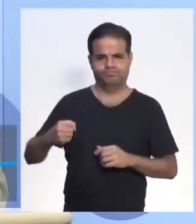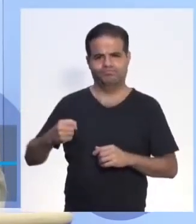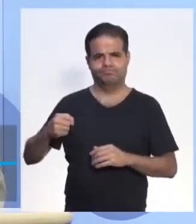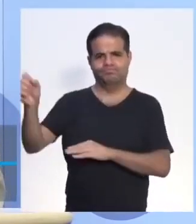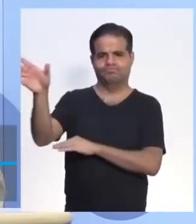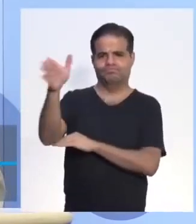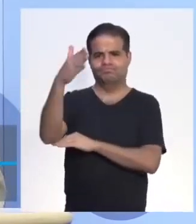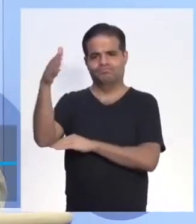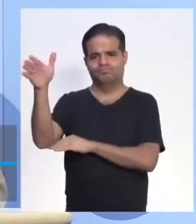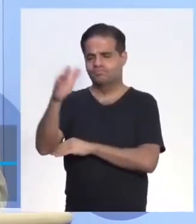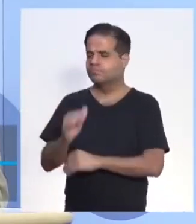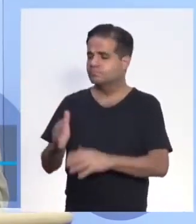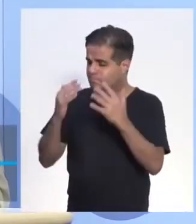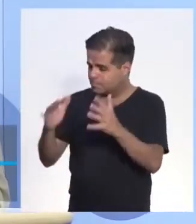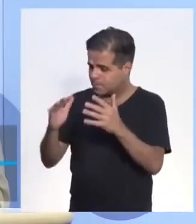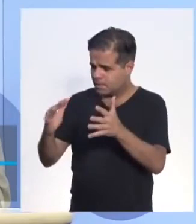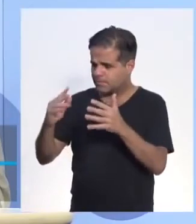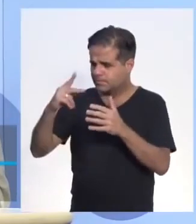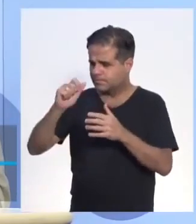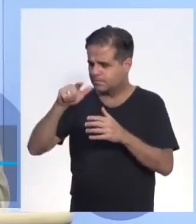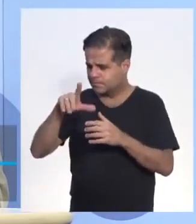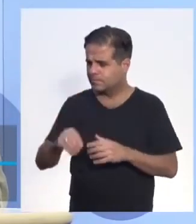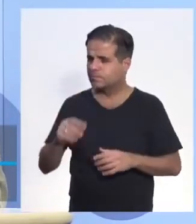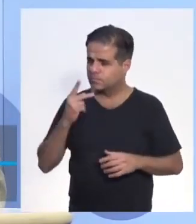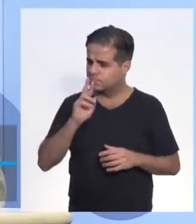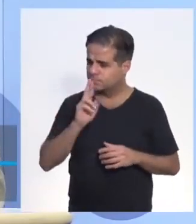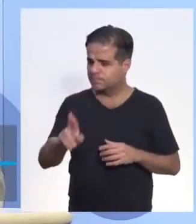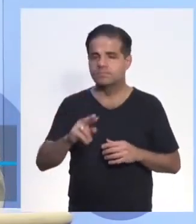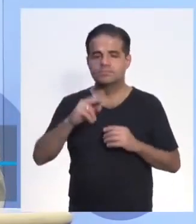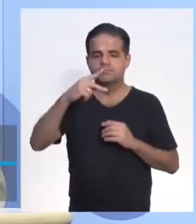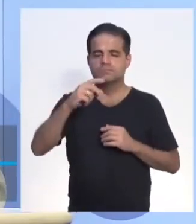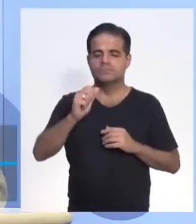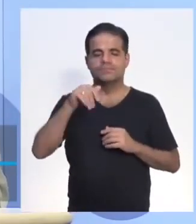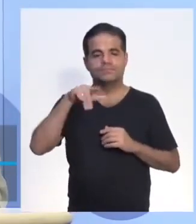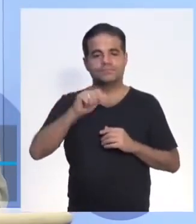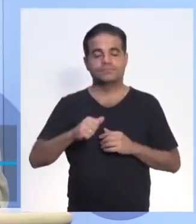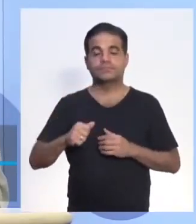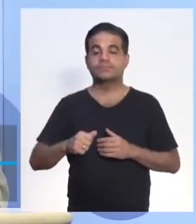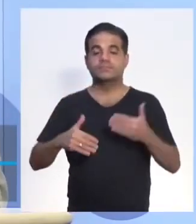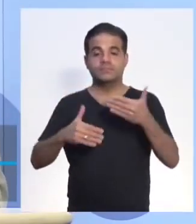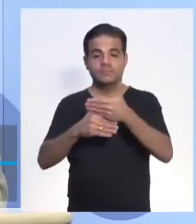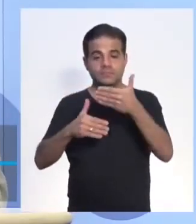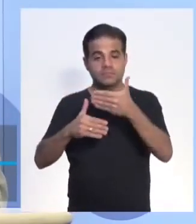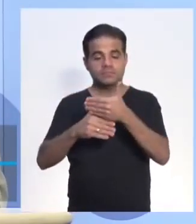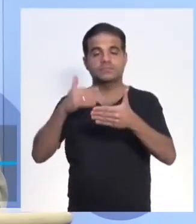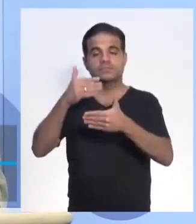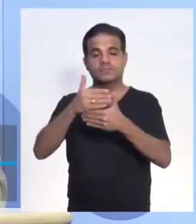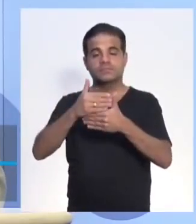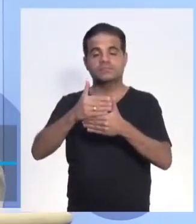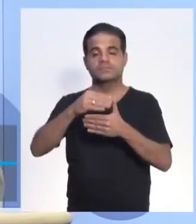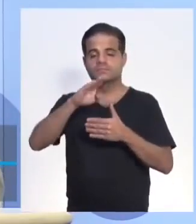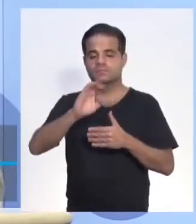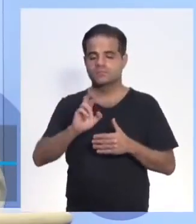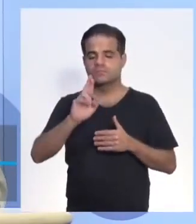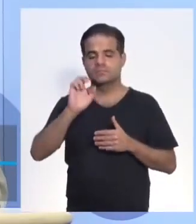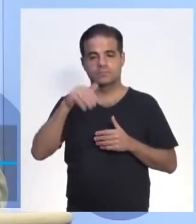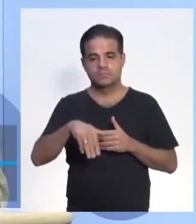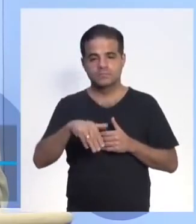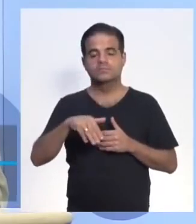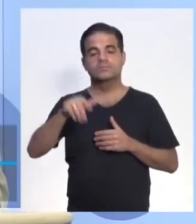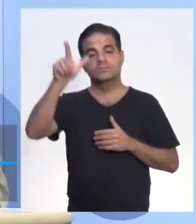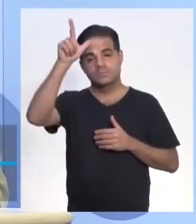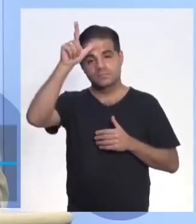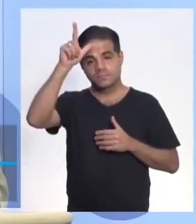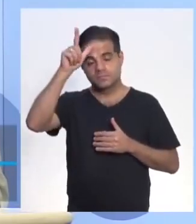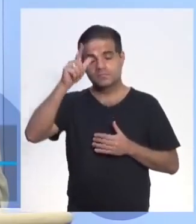sua resposta. Vamos lá, a Pamela também vai dizer o Muro de Berlim e a divisão da Alemanha entre capitalismo